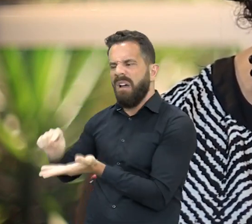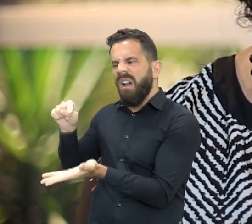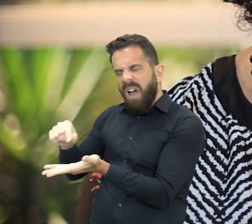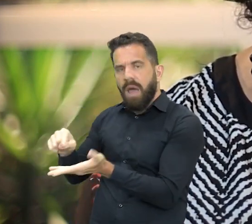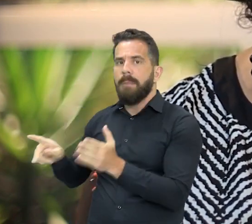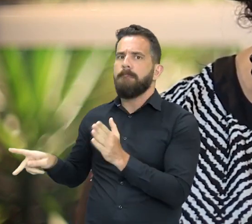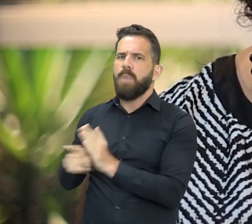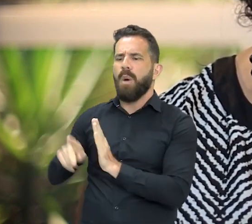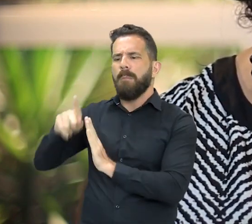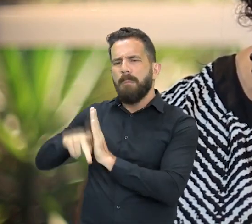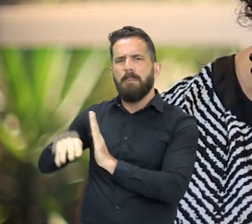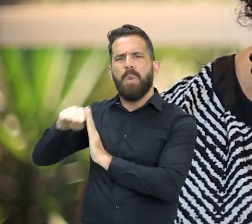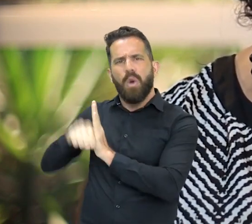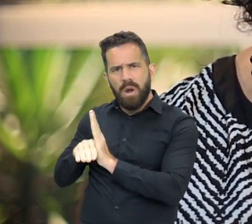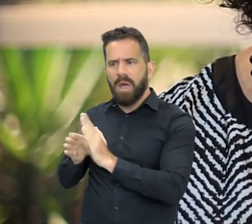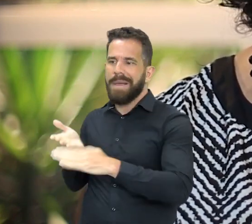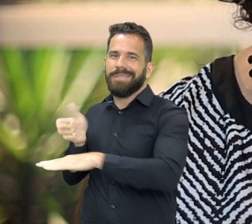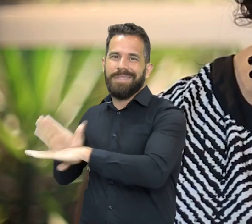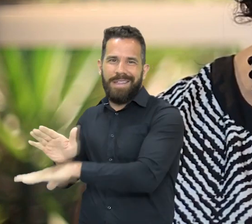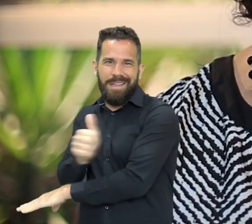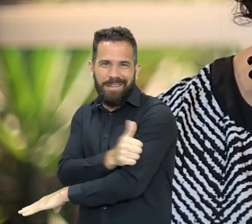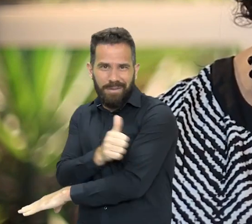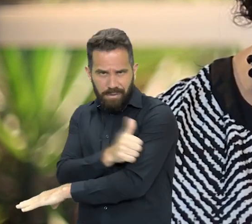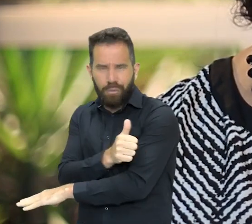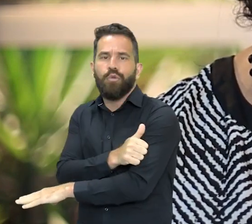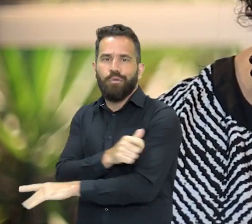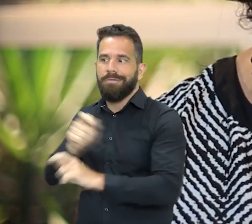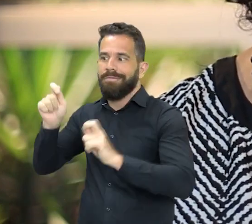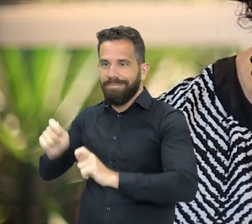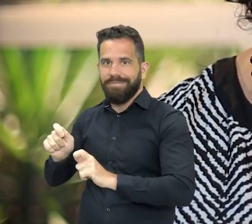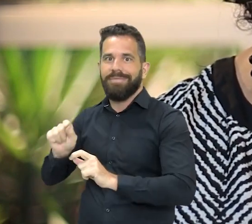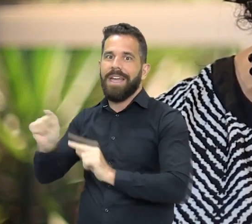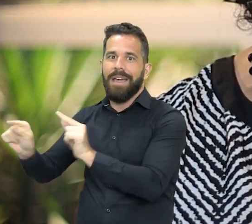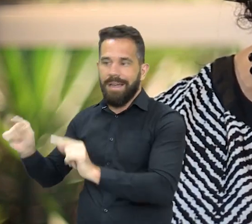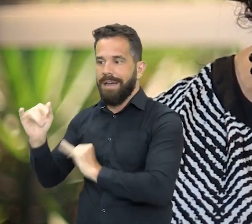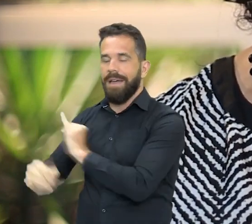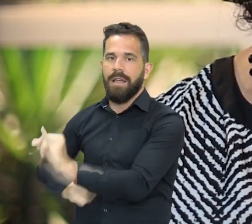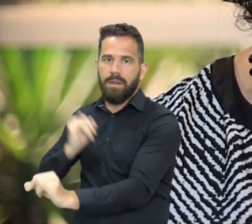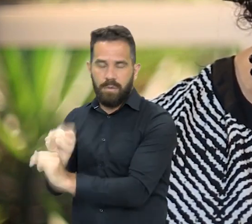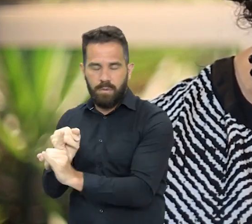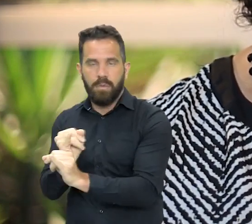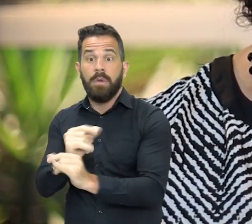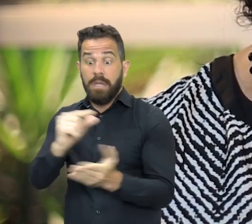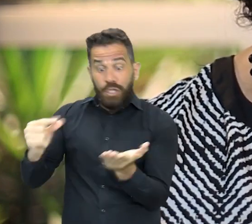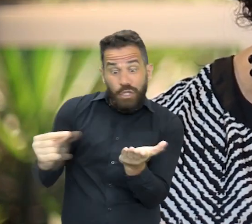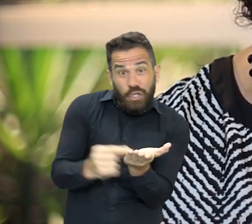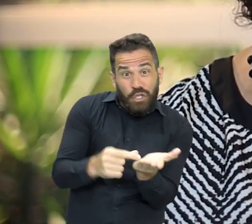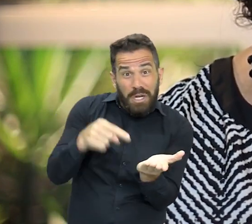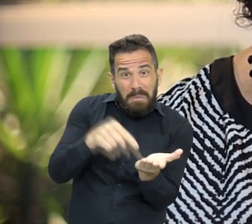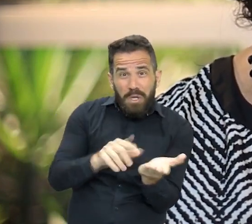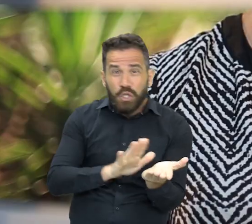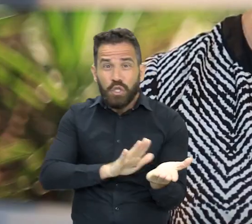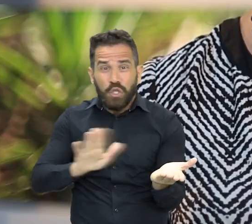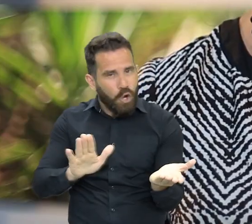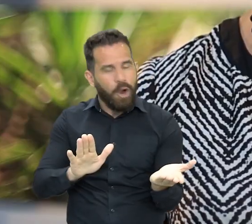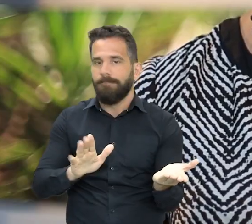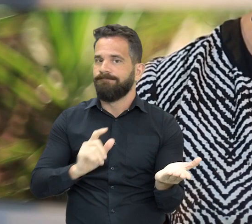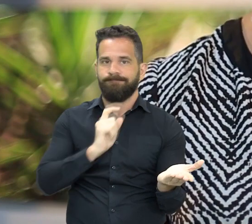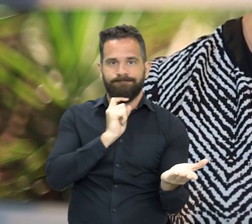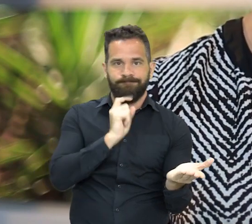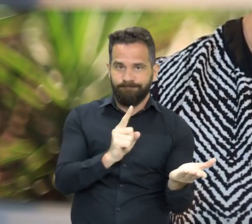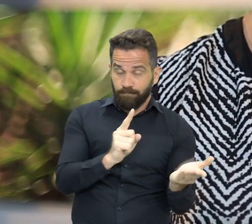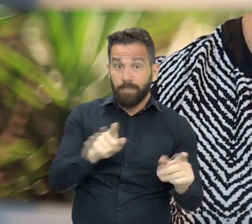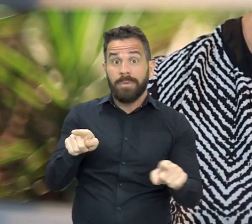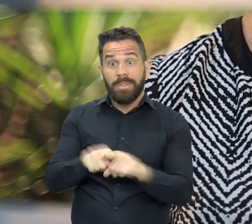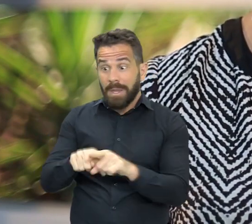deixamos de pagar esse novo benefício da assistência estudantil que permitia a conectividade. Só o